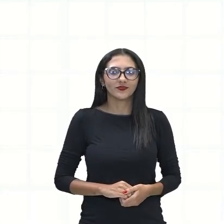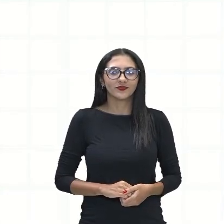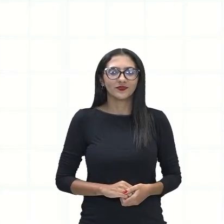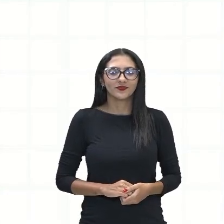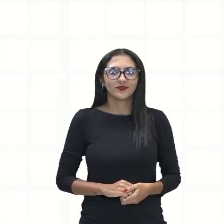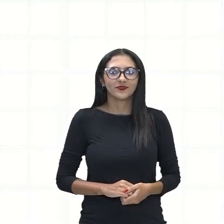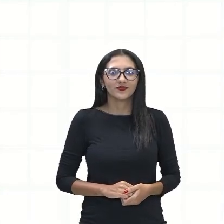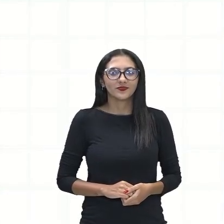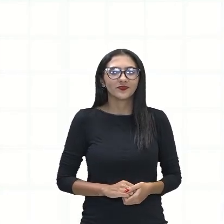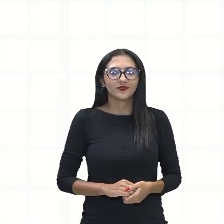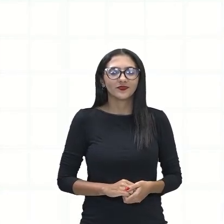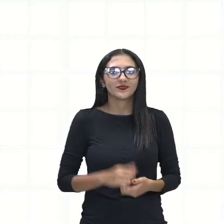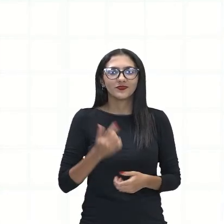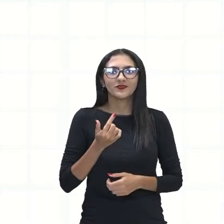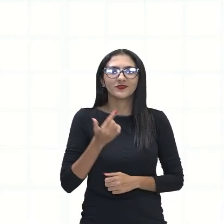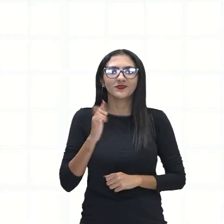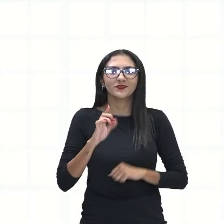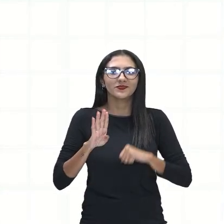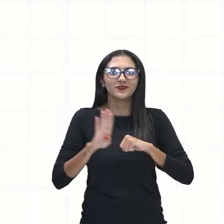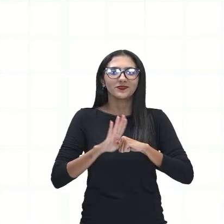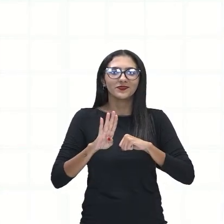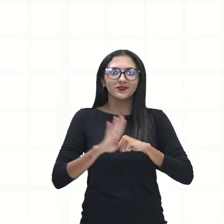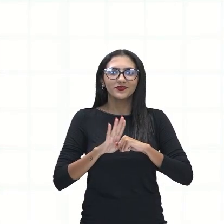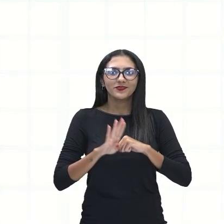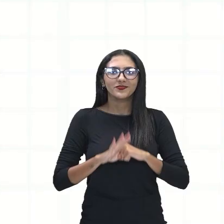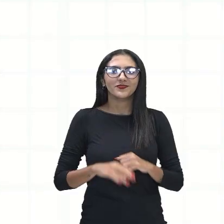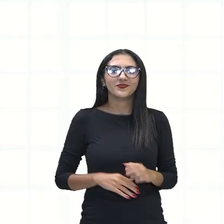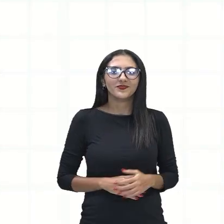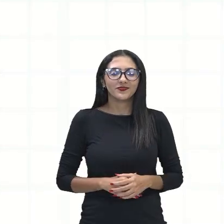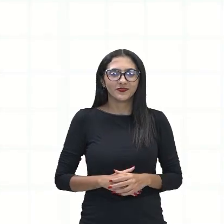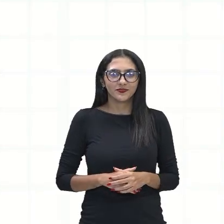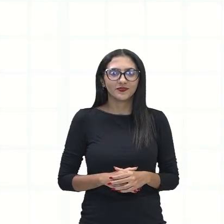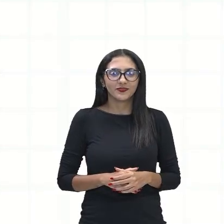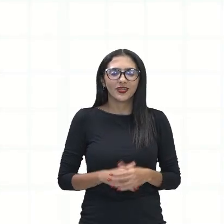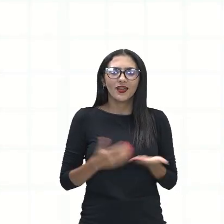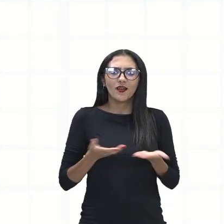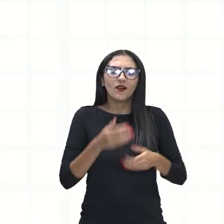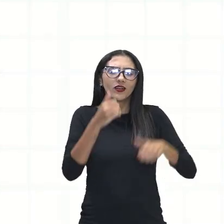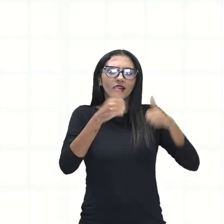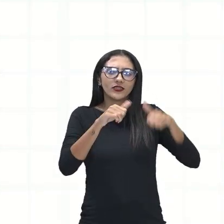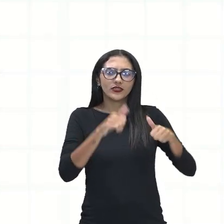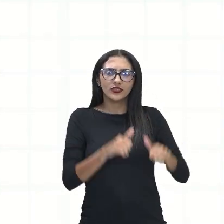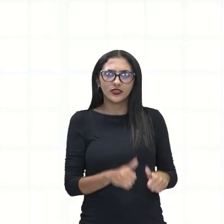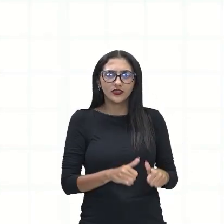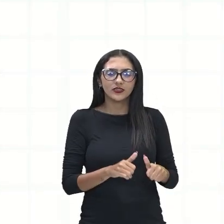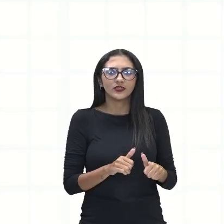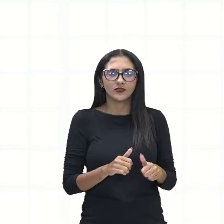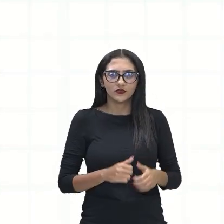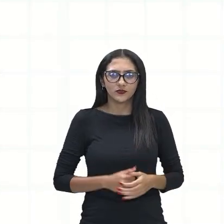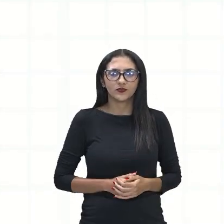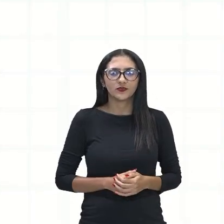mais um substantivo. Olhem, analisem aí para ver se vocês